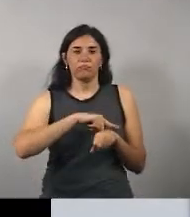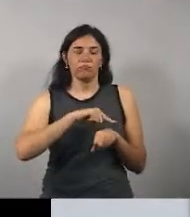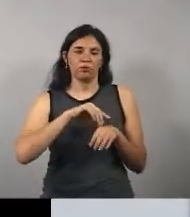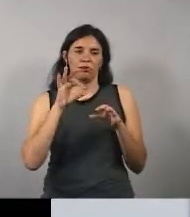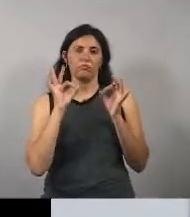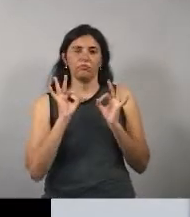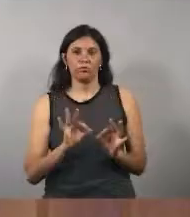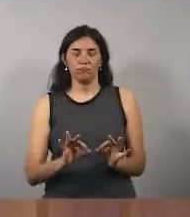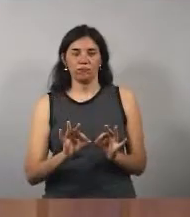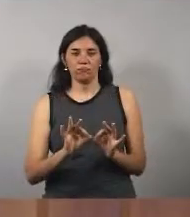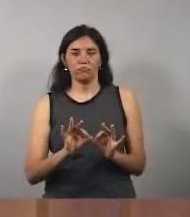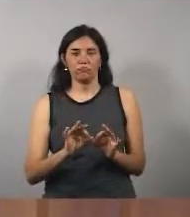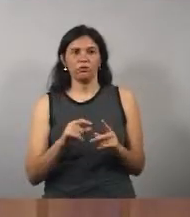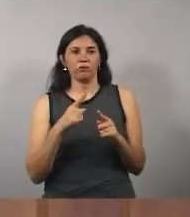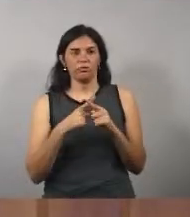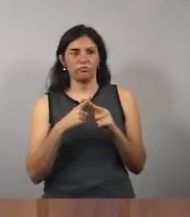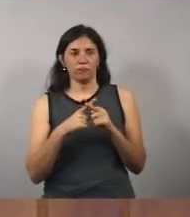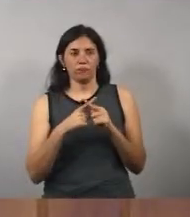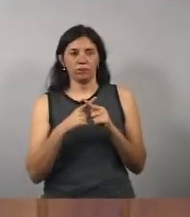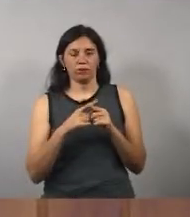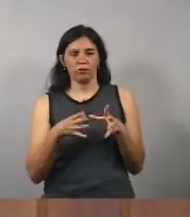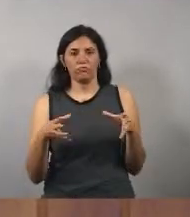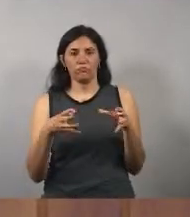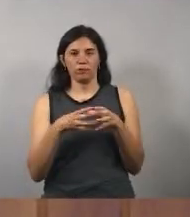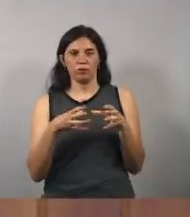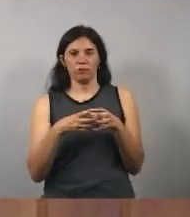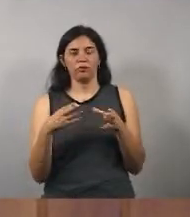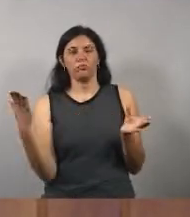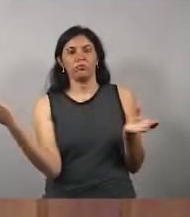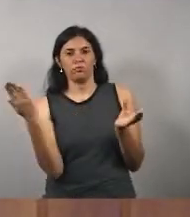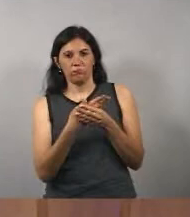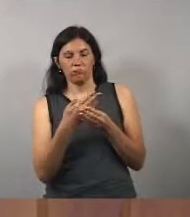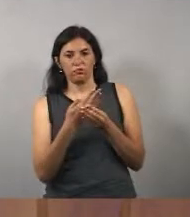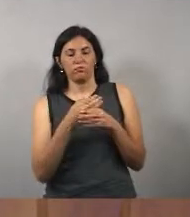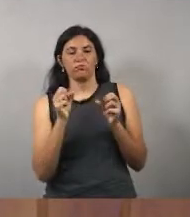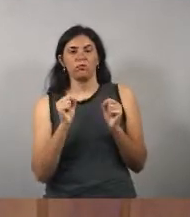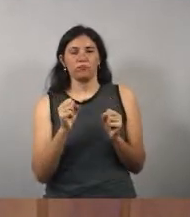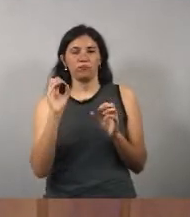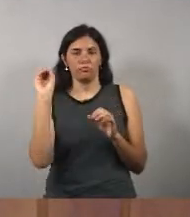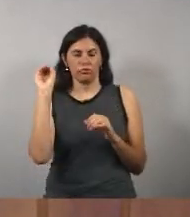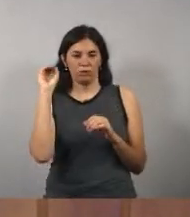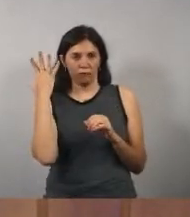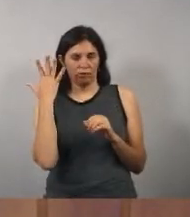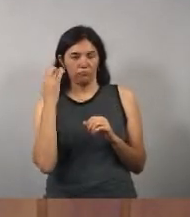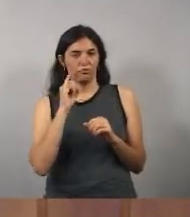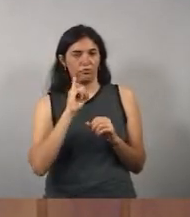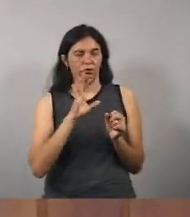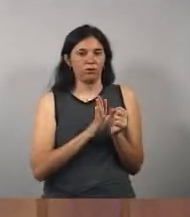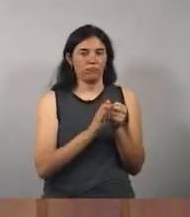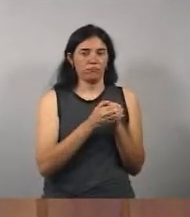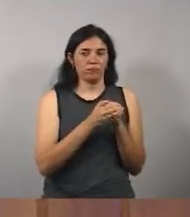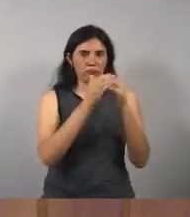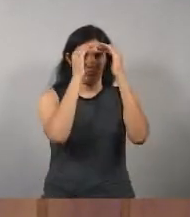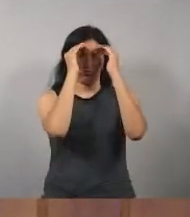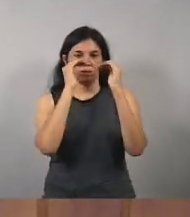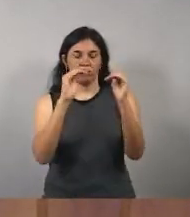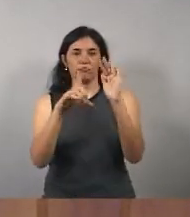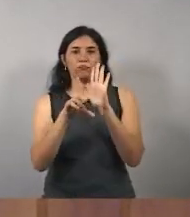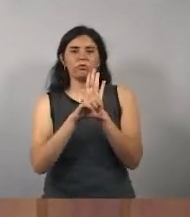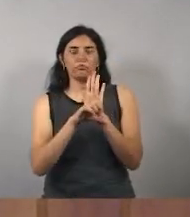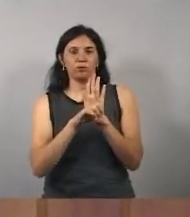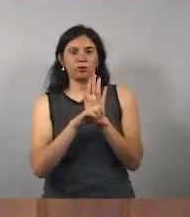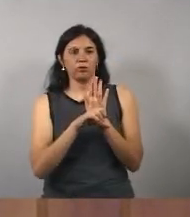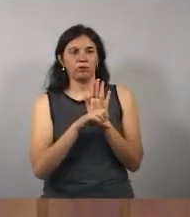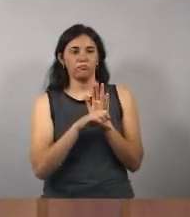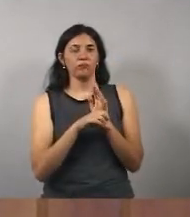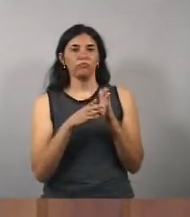porque comissão processante pode acontecer em decorrência dessa omissão no cumprimento de lei. Então, peço